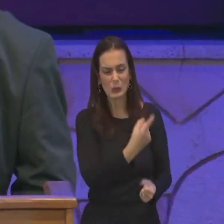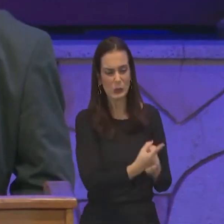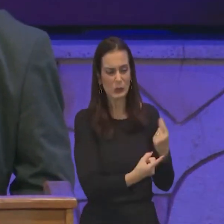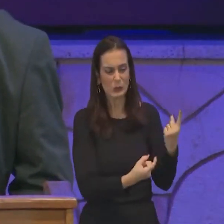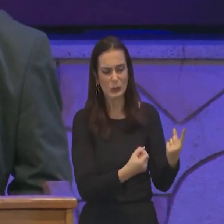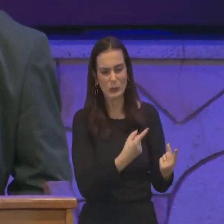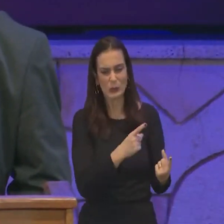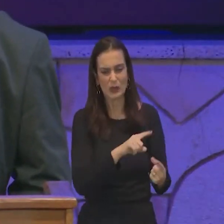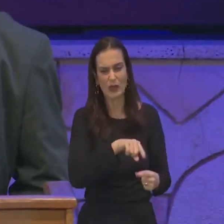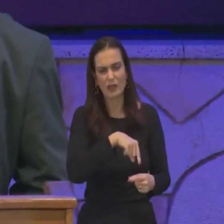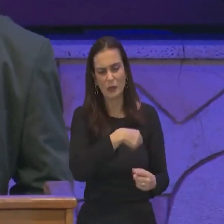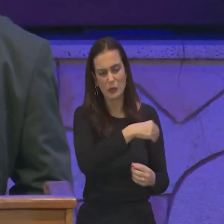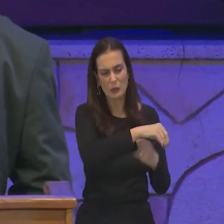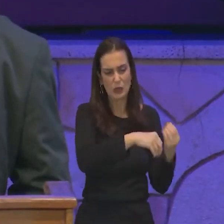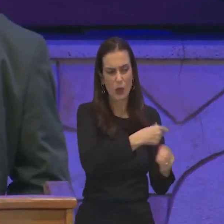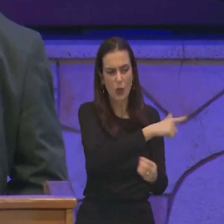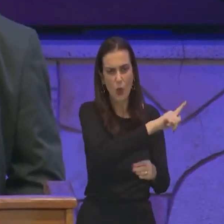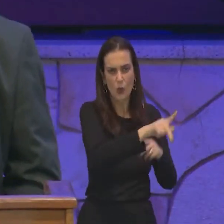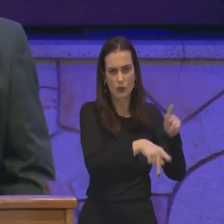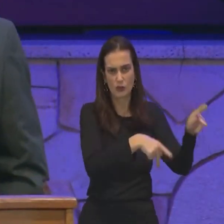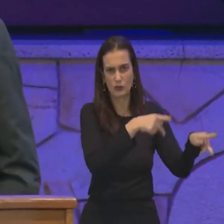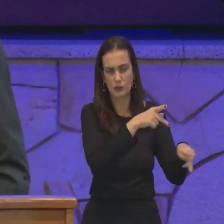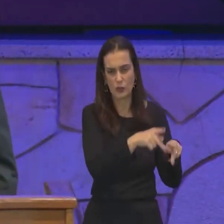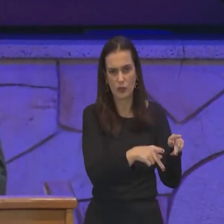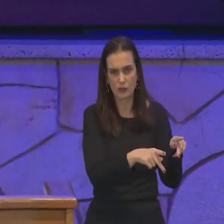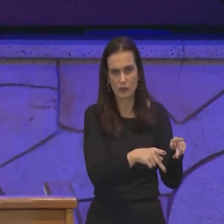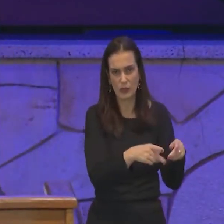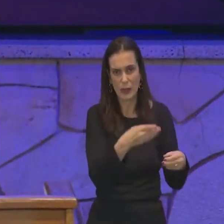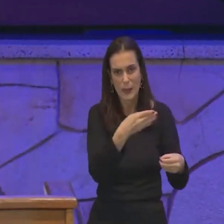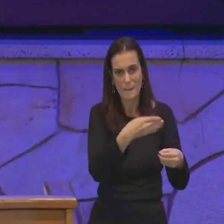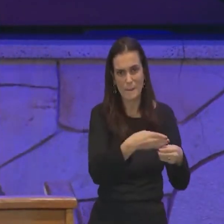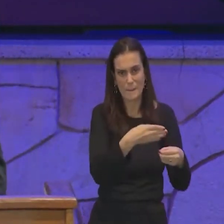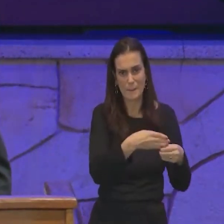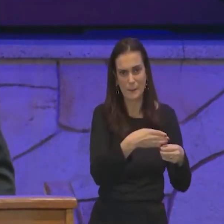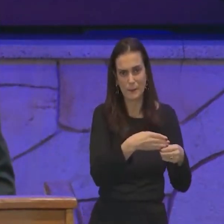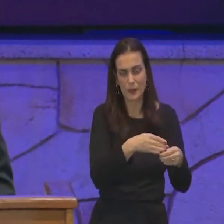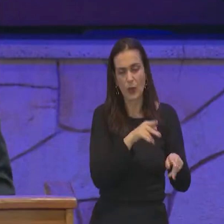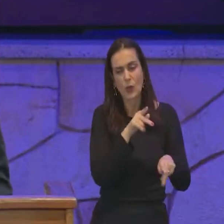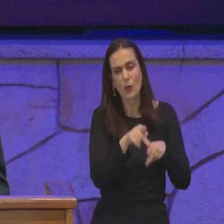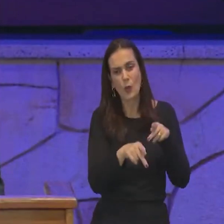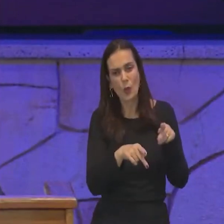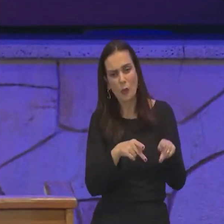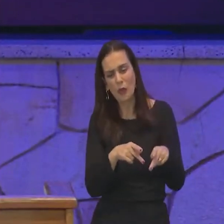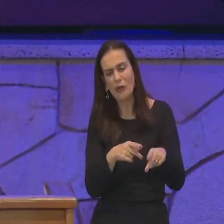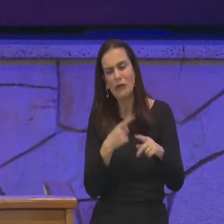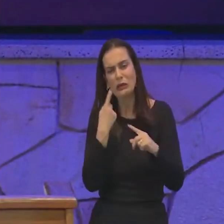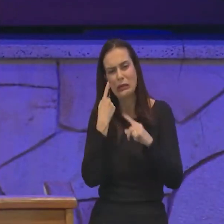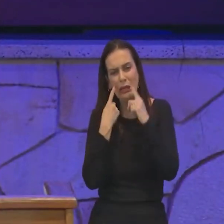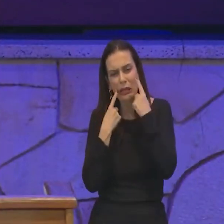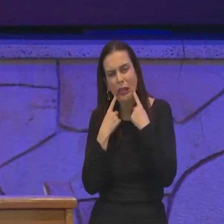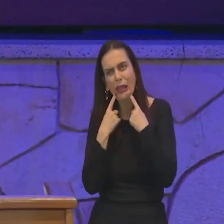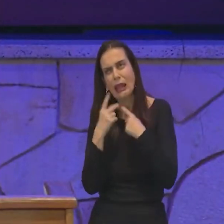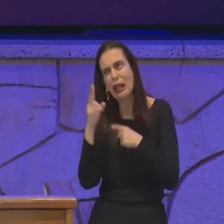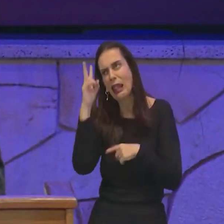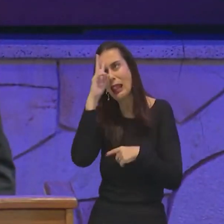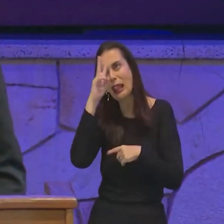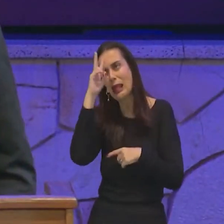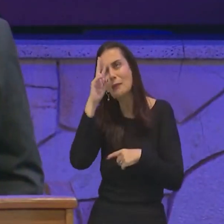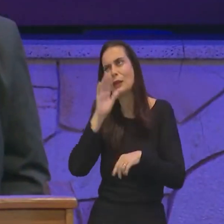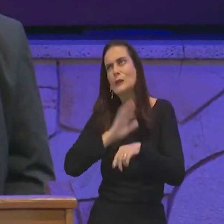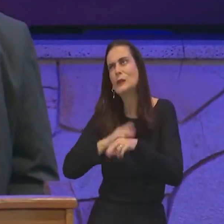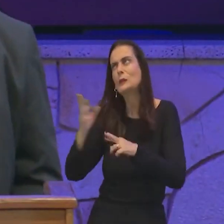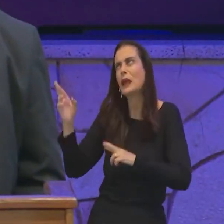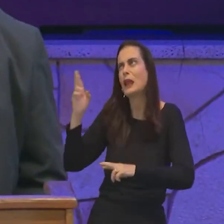depois com outros povos da terra. E lá no cativeiro de Babilônia, esse povo então ficava lamentando os tempos do relacionamento com